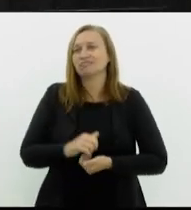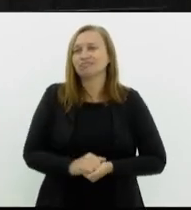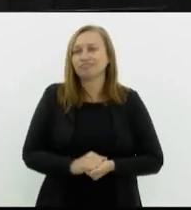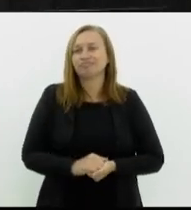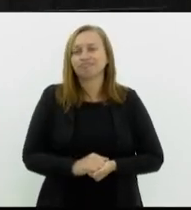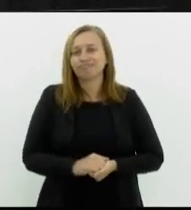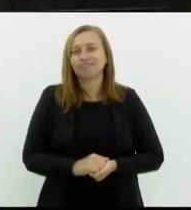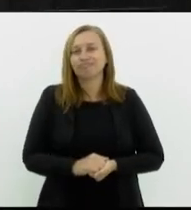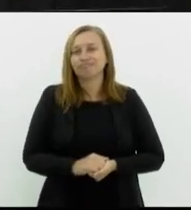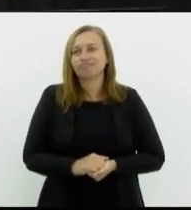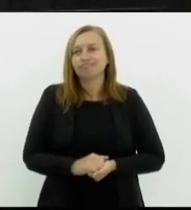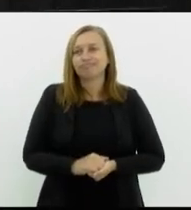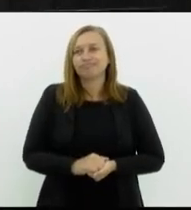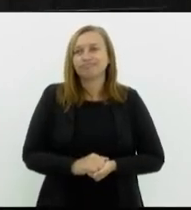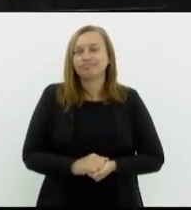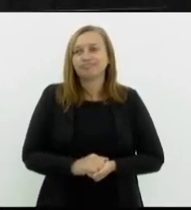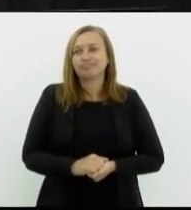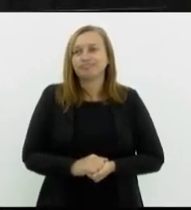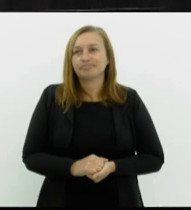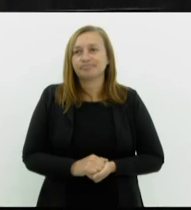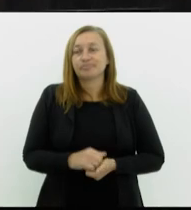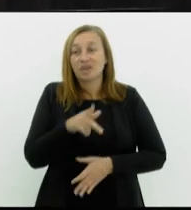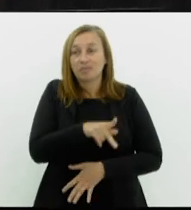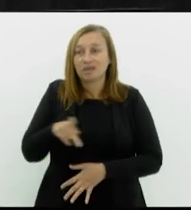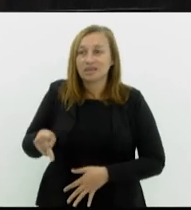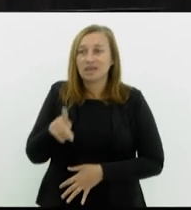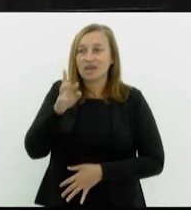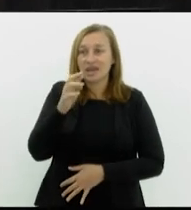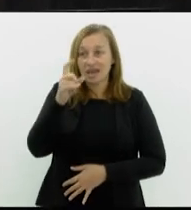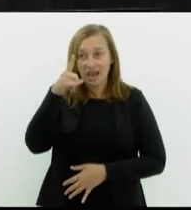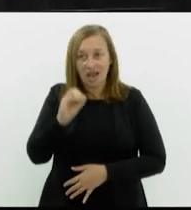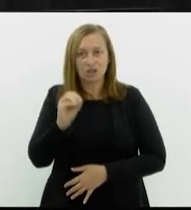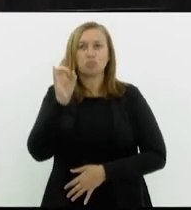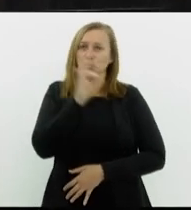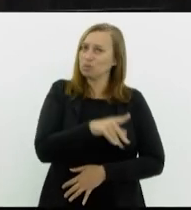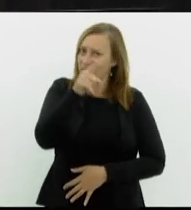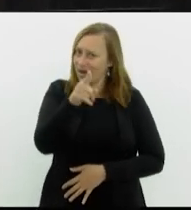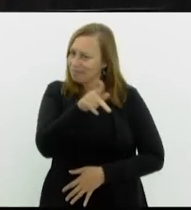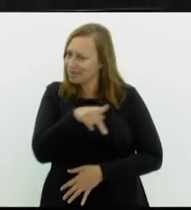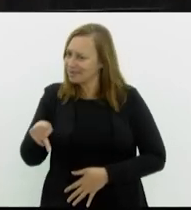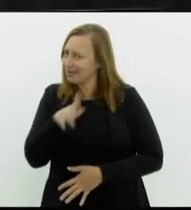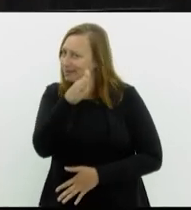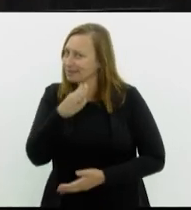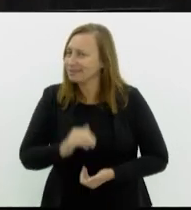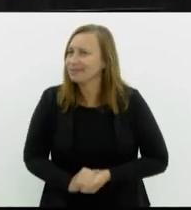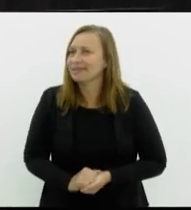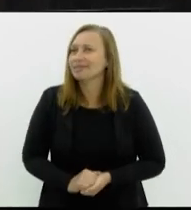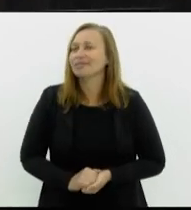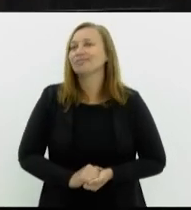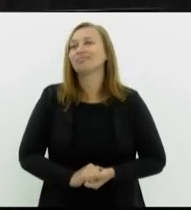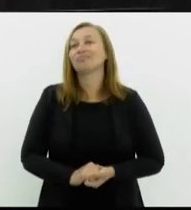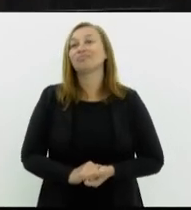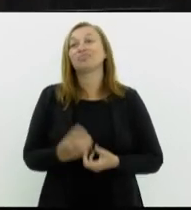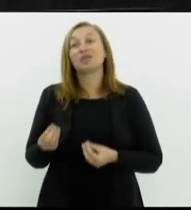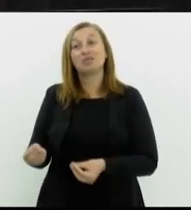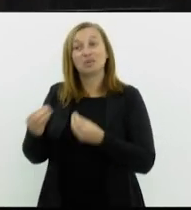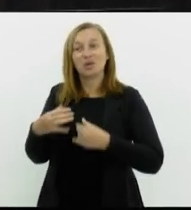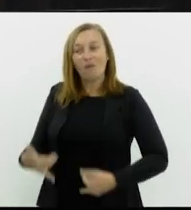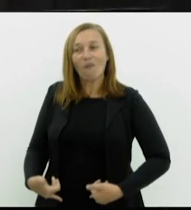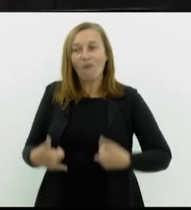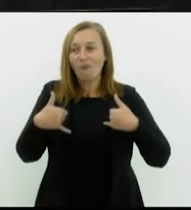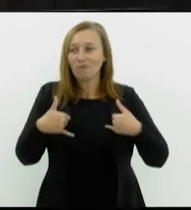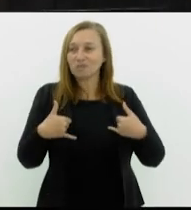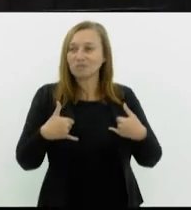possa contar. O presidente Ricardo Cardoso, por último, porque ele é o presidente, me deu a honrosa